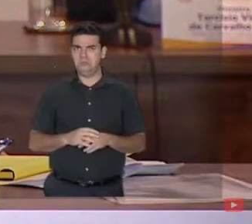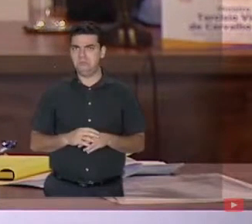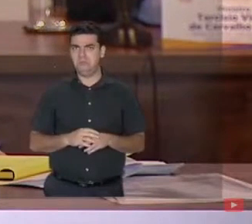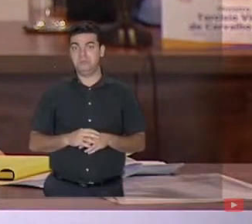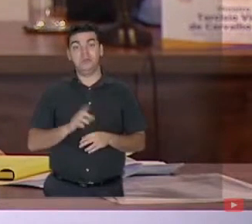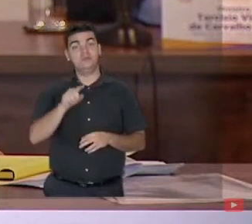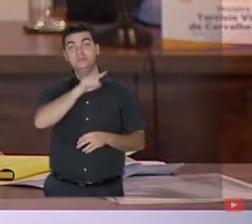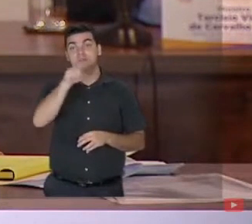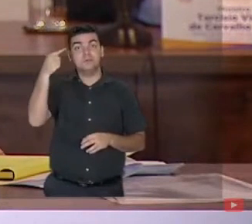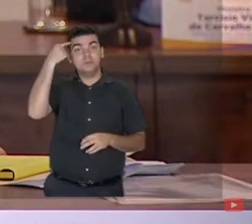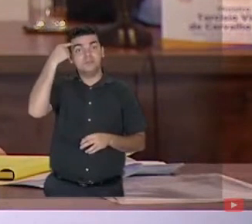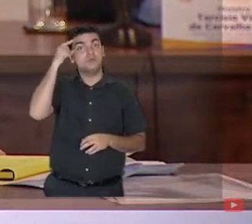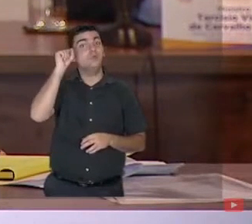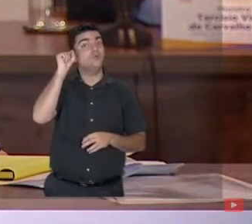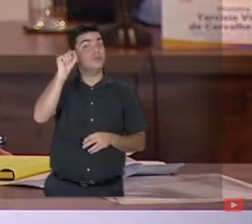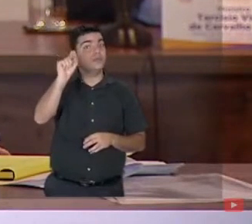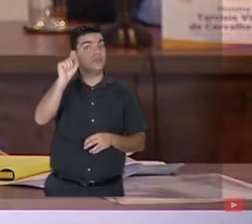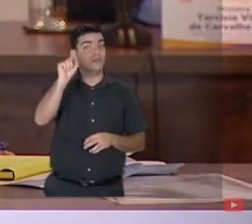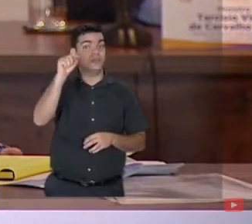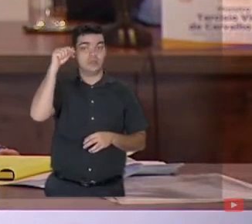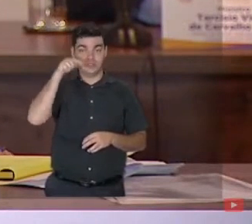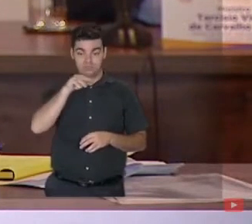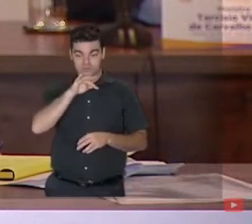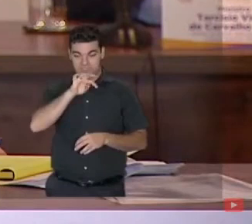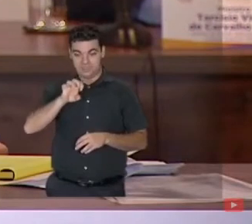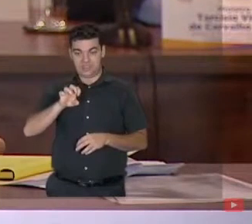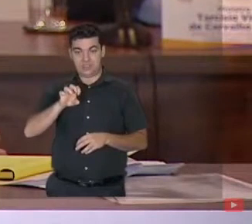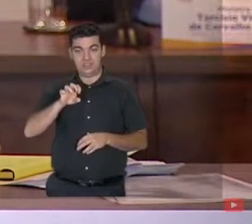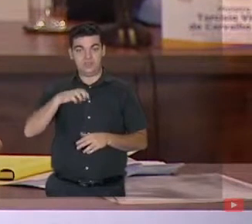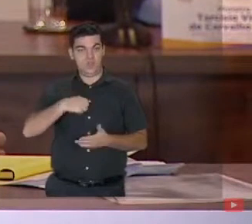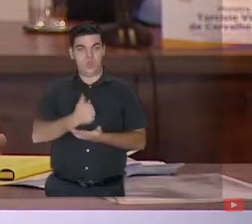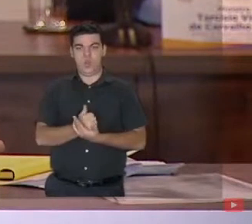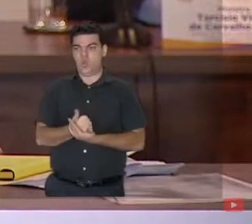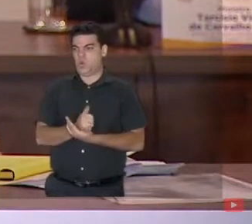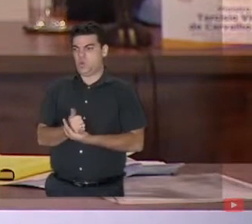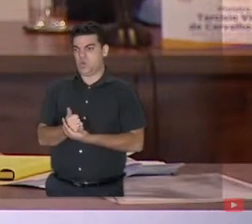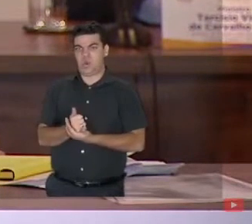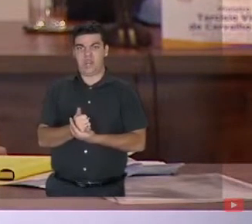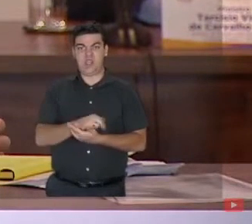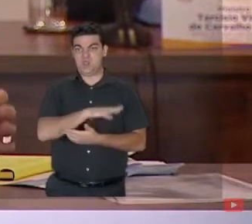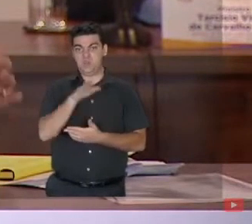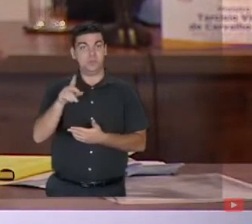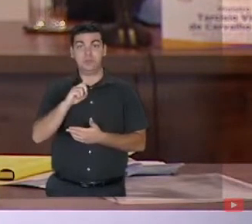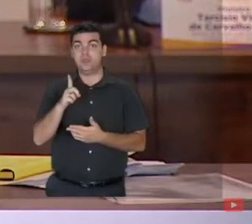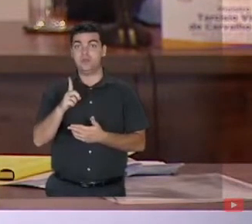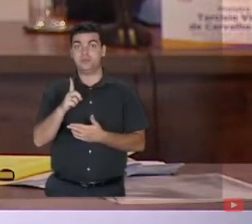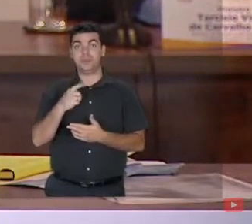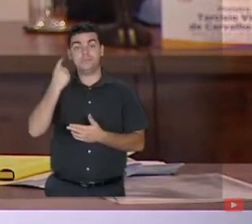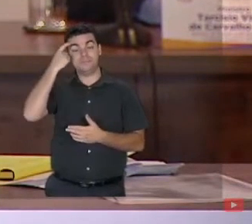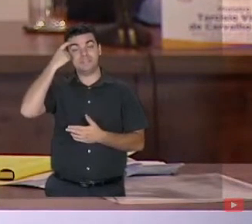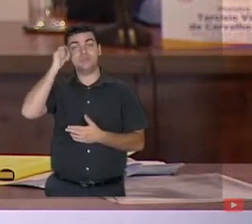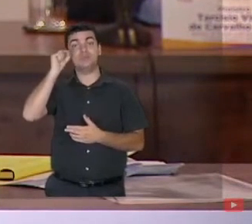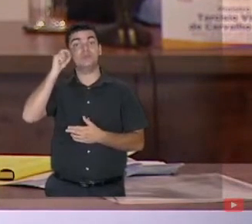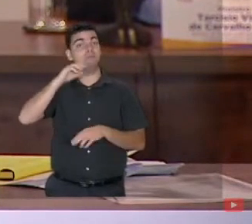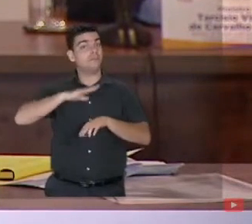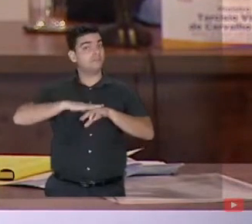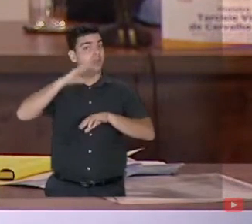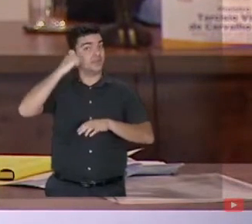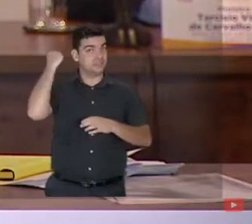as pessoas entendam que a obsessão do Tribunal Superior Eleitoral é com segurança e